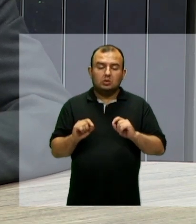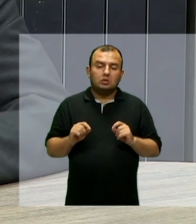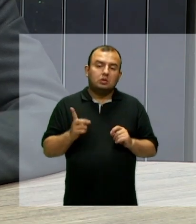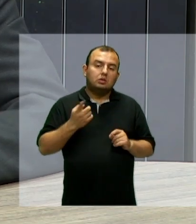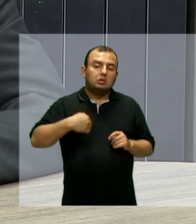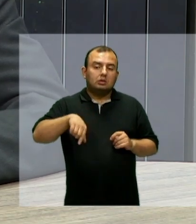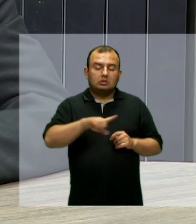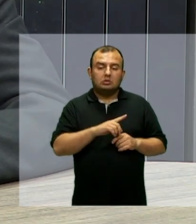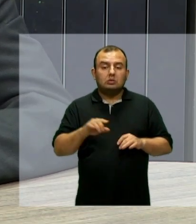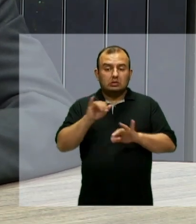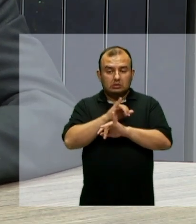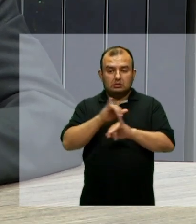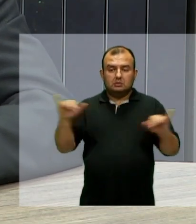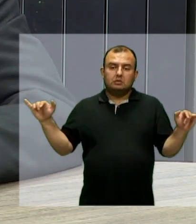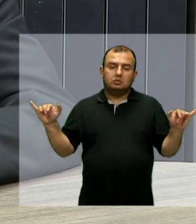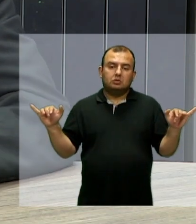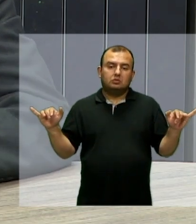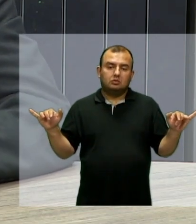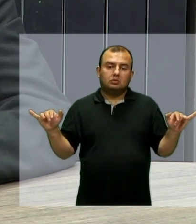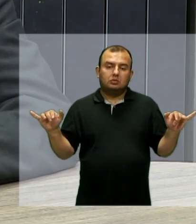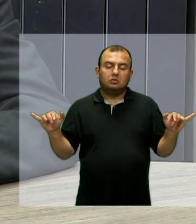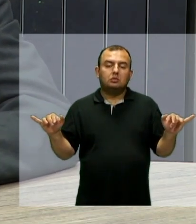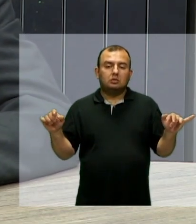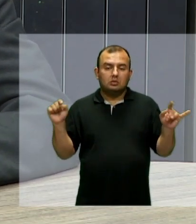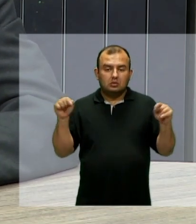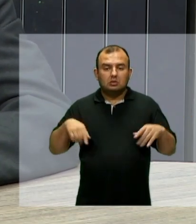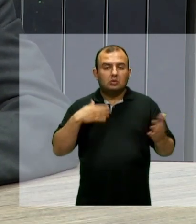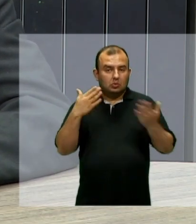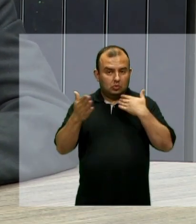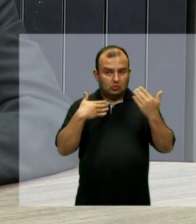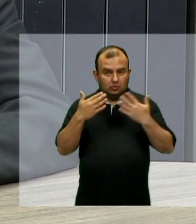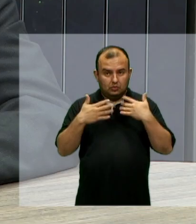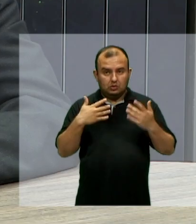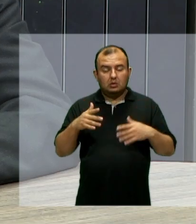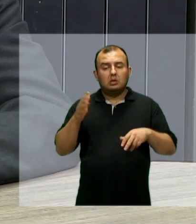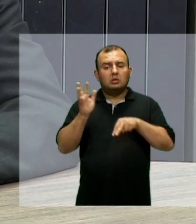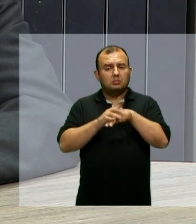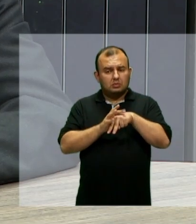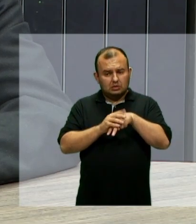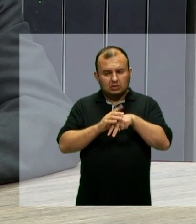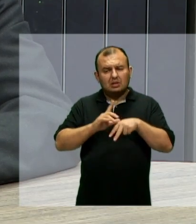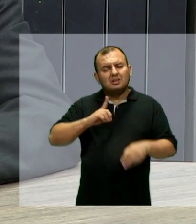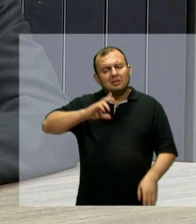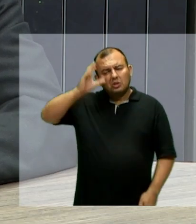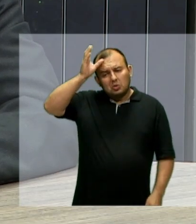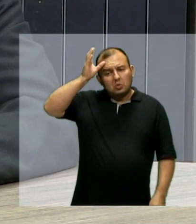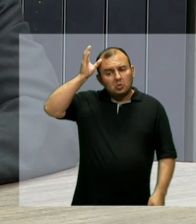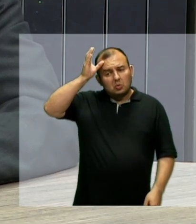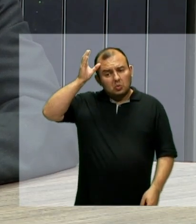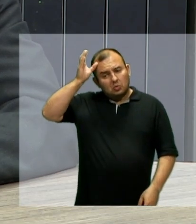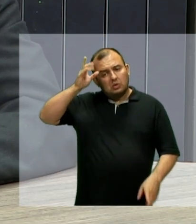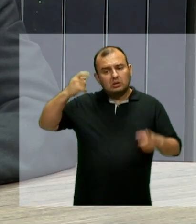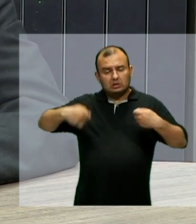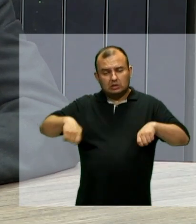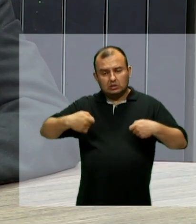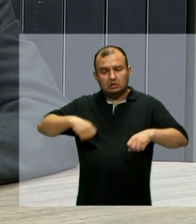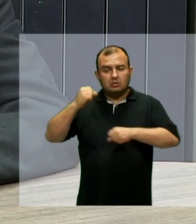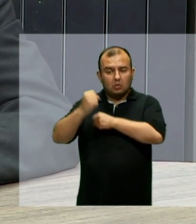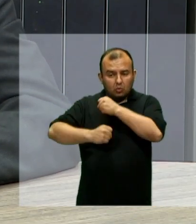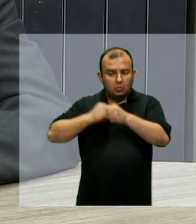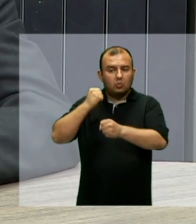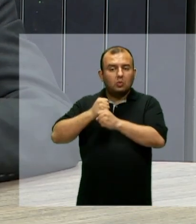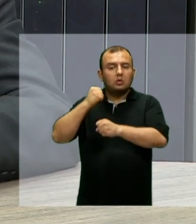nossa grande mensagem, que está deixando aqui nessa nossa conversa, que as pacientes se conscientizem da necessidade de fazer os exames